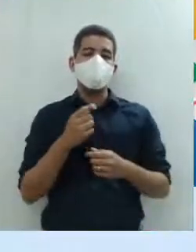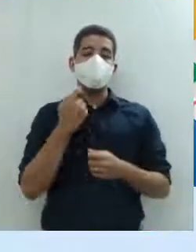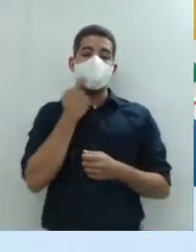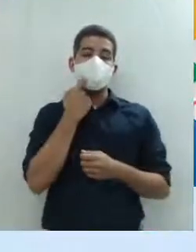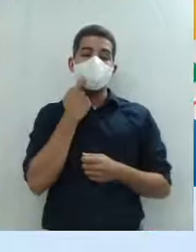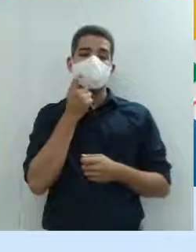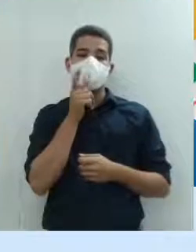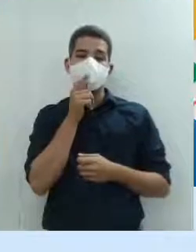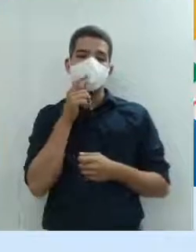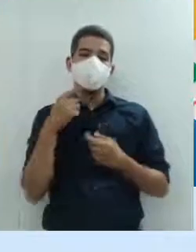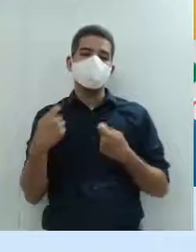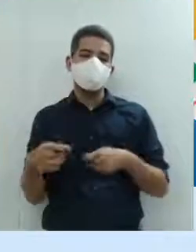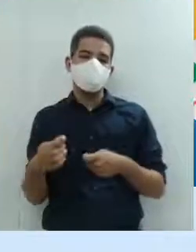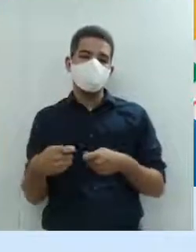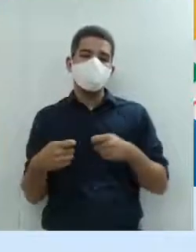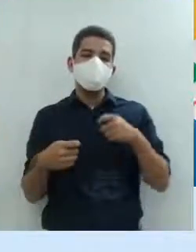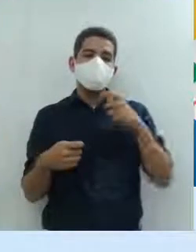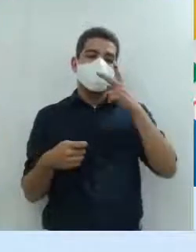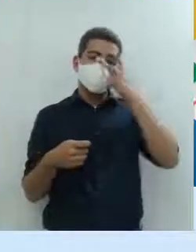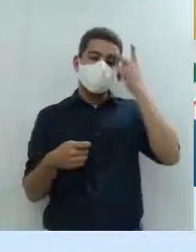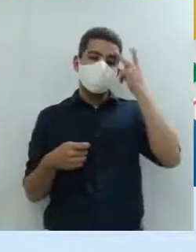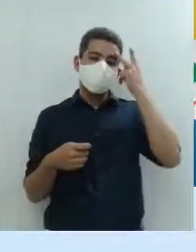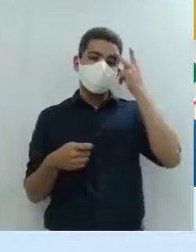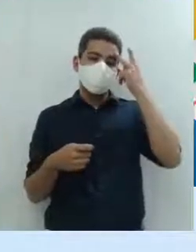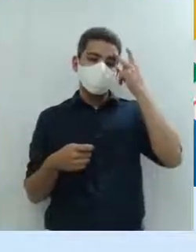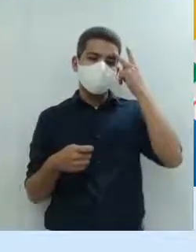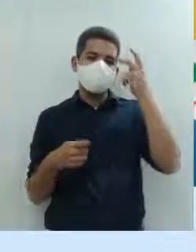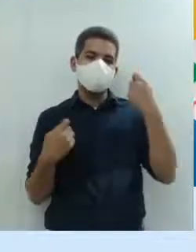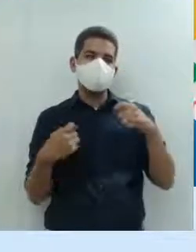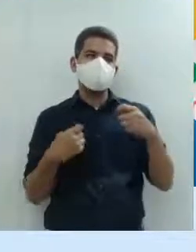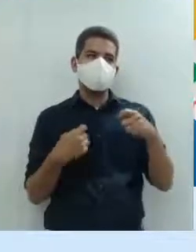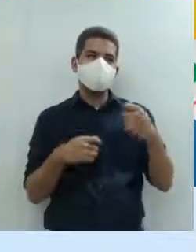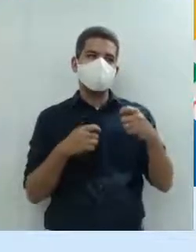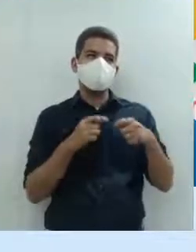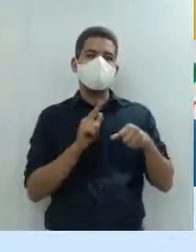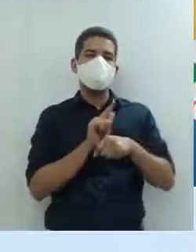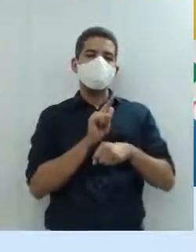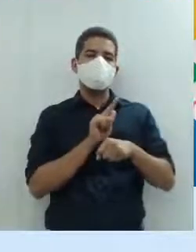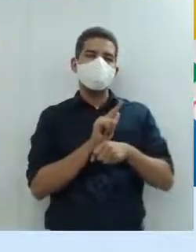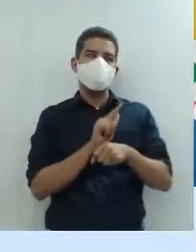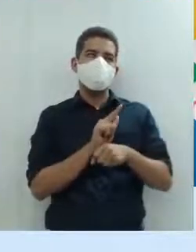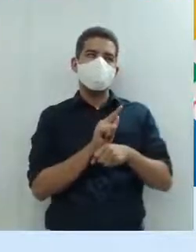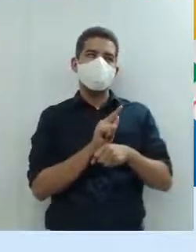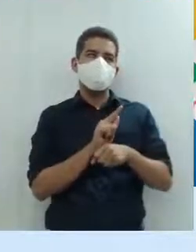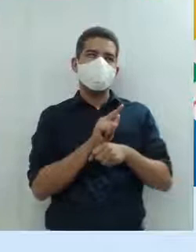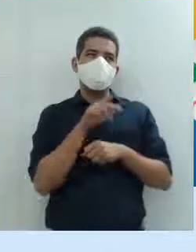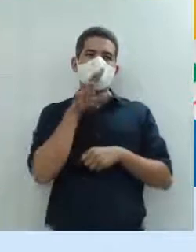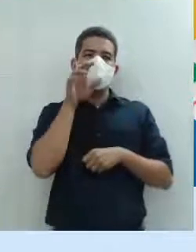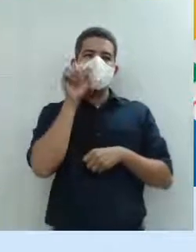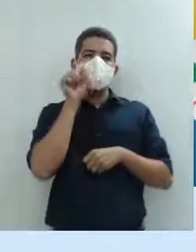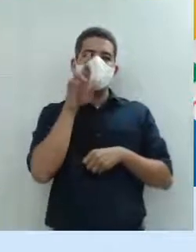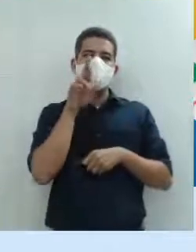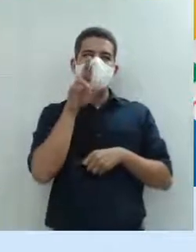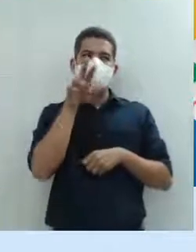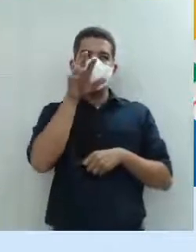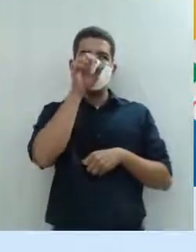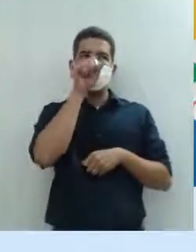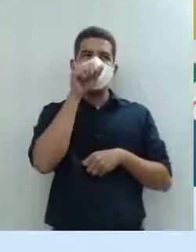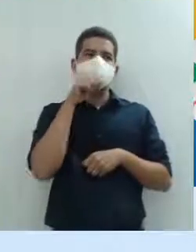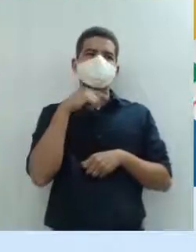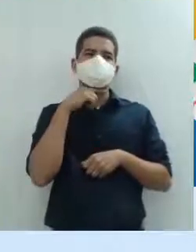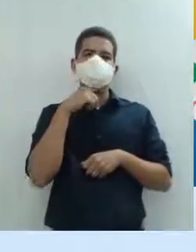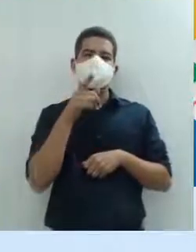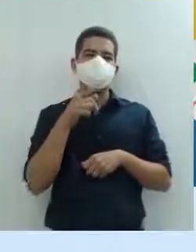do gás. Se tirar ele do gás, vai lá para o espaço. Sai da nave e começa a respirar. Você morre tão rapidamente quanto um